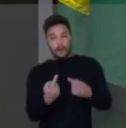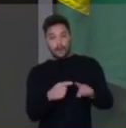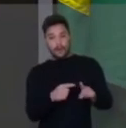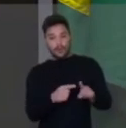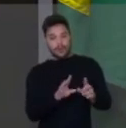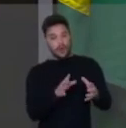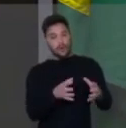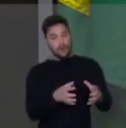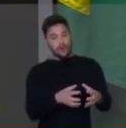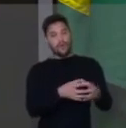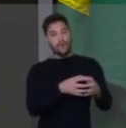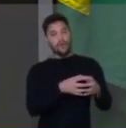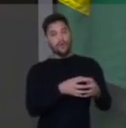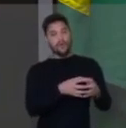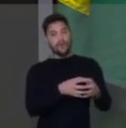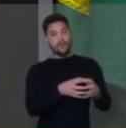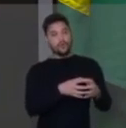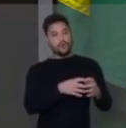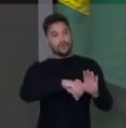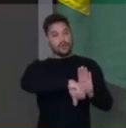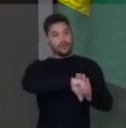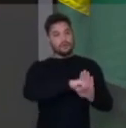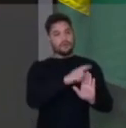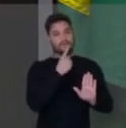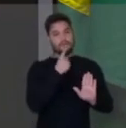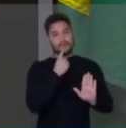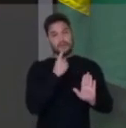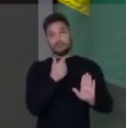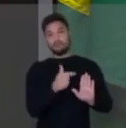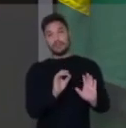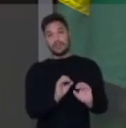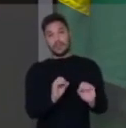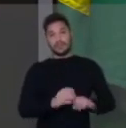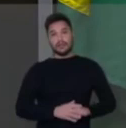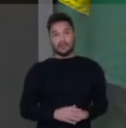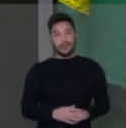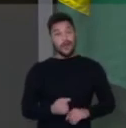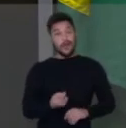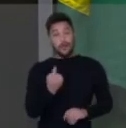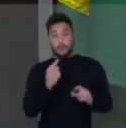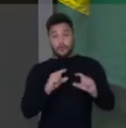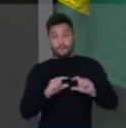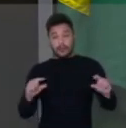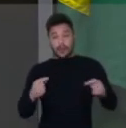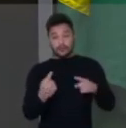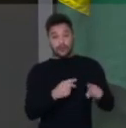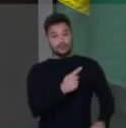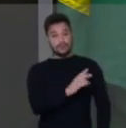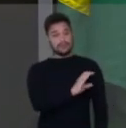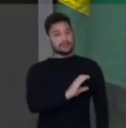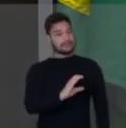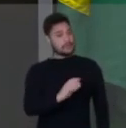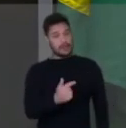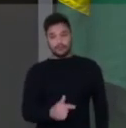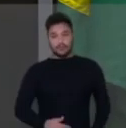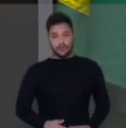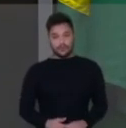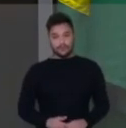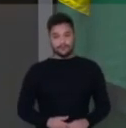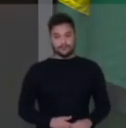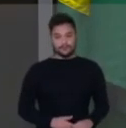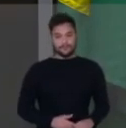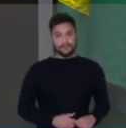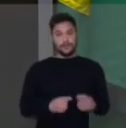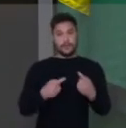Vermelho. Não tem uma frase do ministro da Justiça contra o PCC, contra